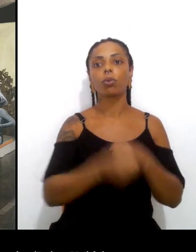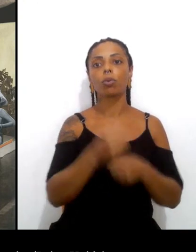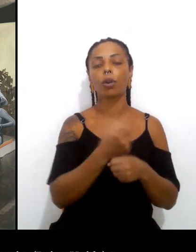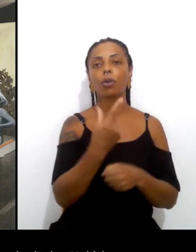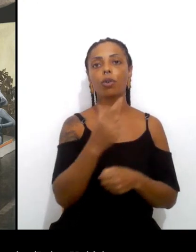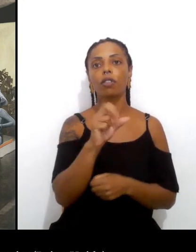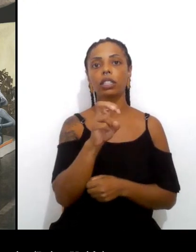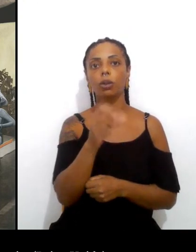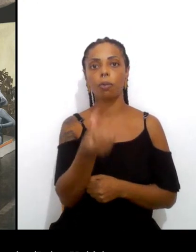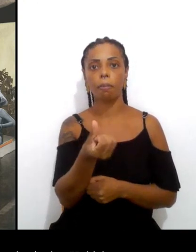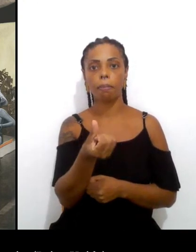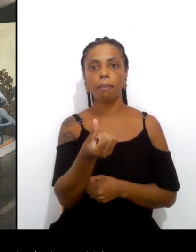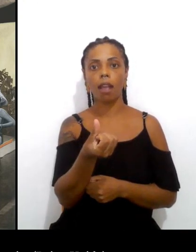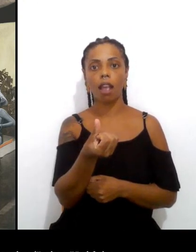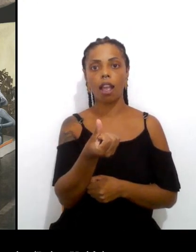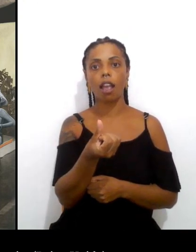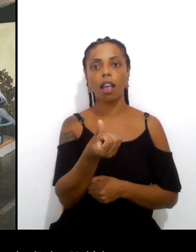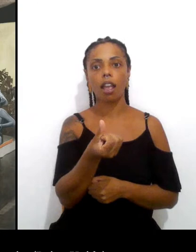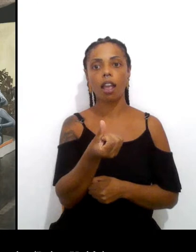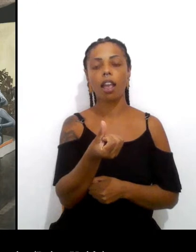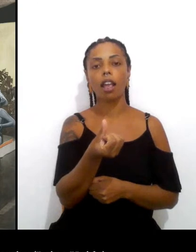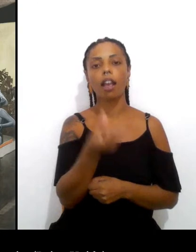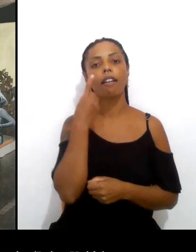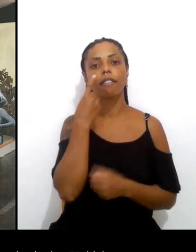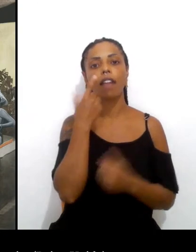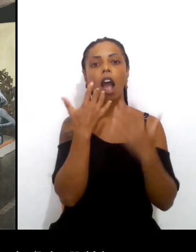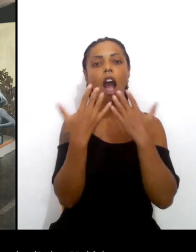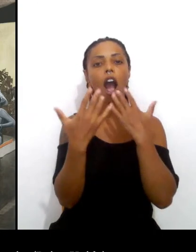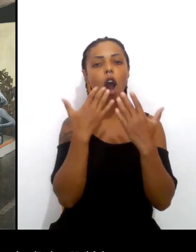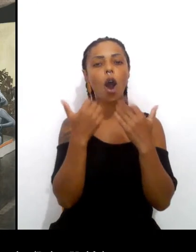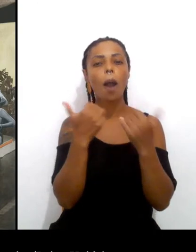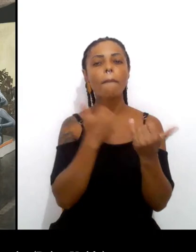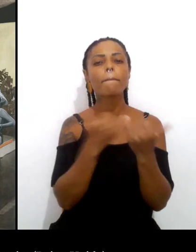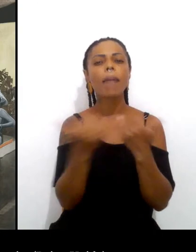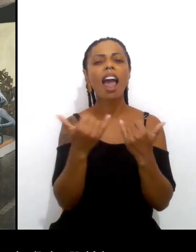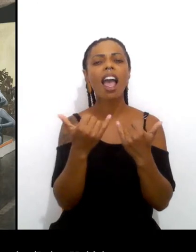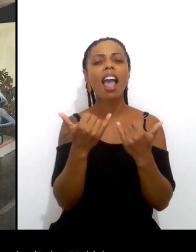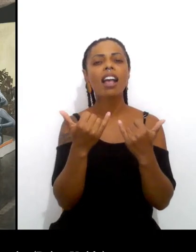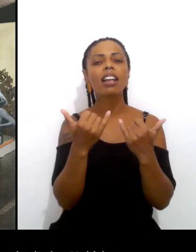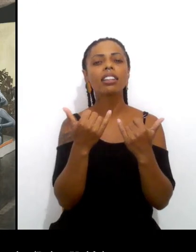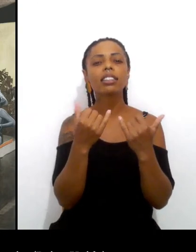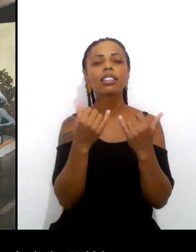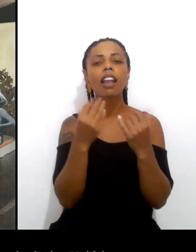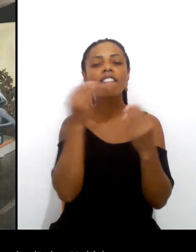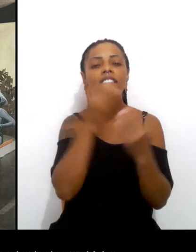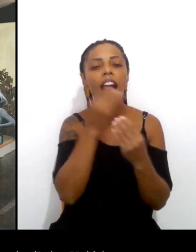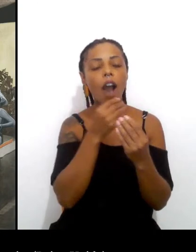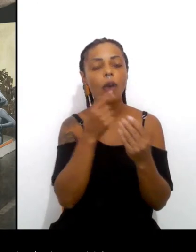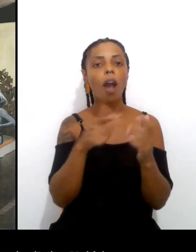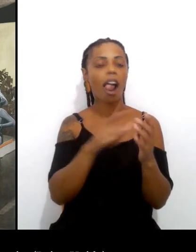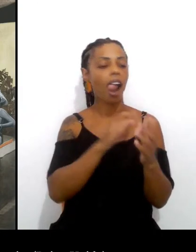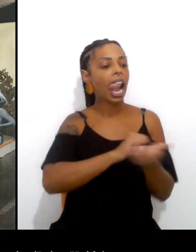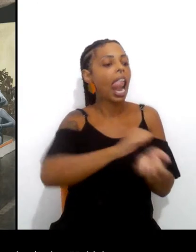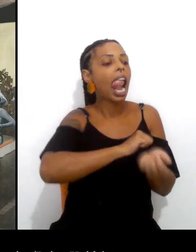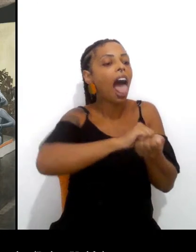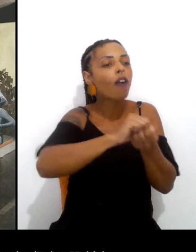Vejam as cores como se fossem lavadas isso foi feito para promover